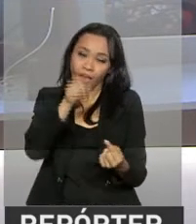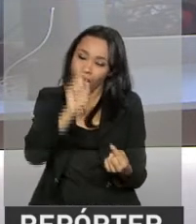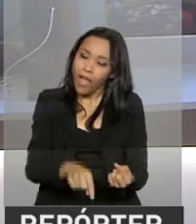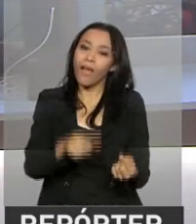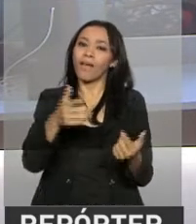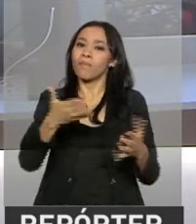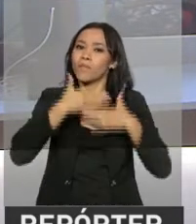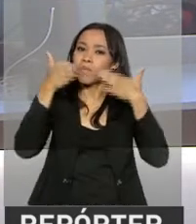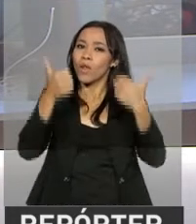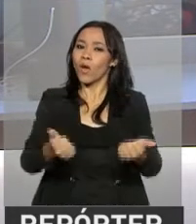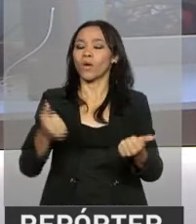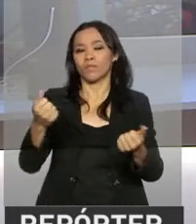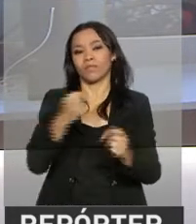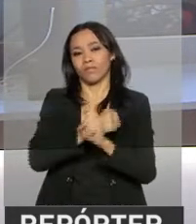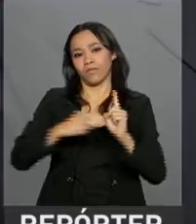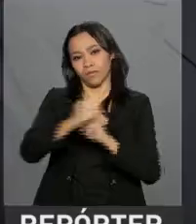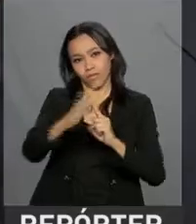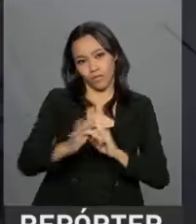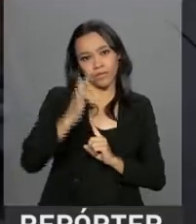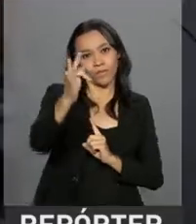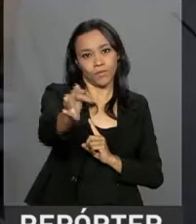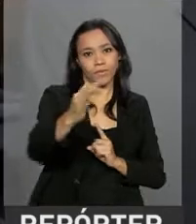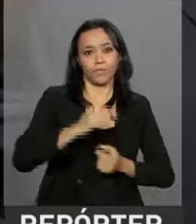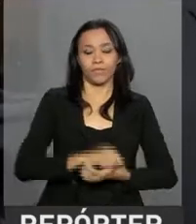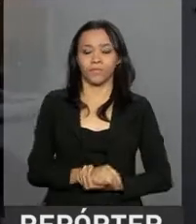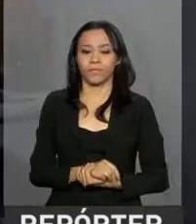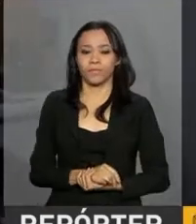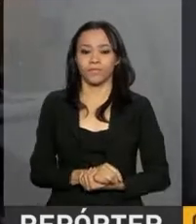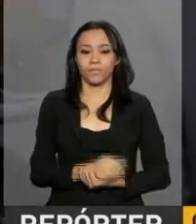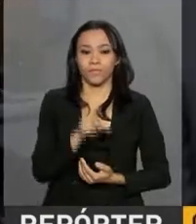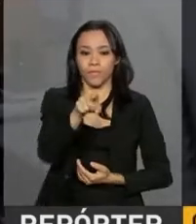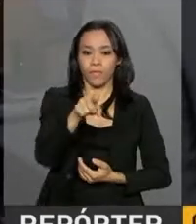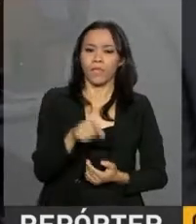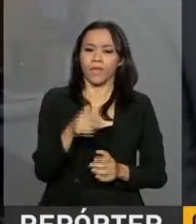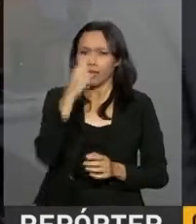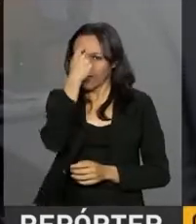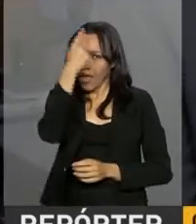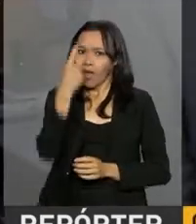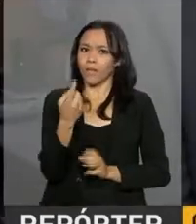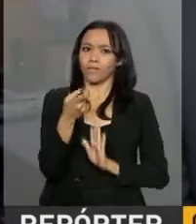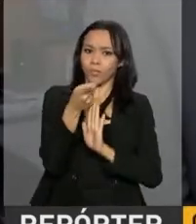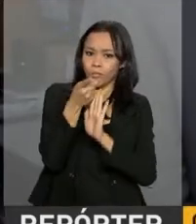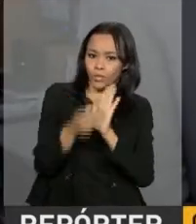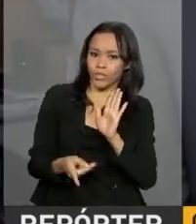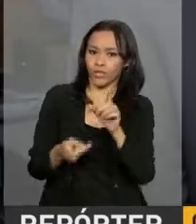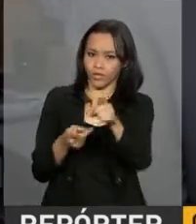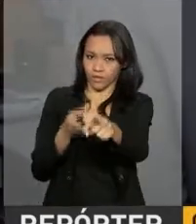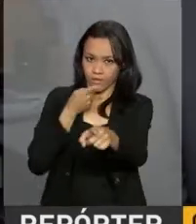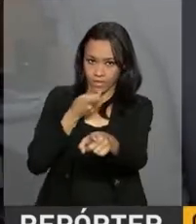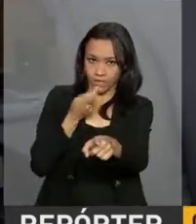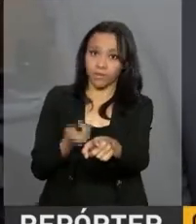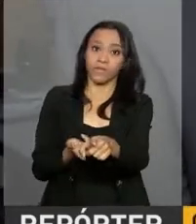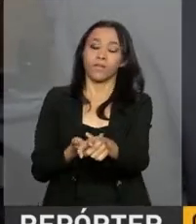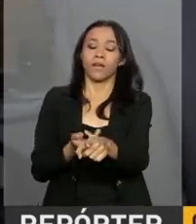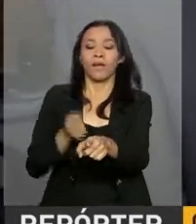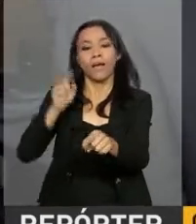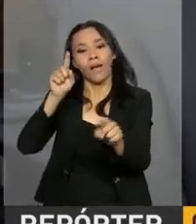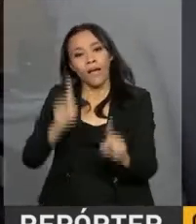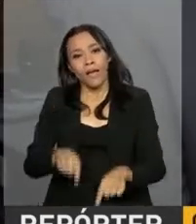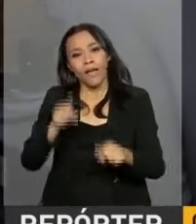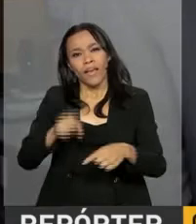sociais no futuro a ideia do projeto é reforçar o